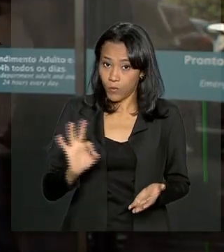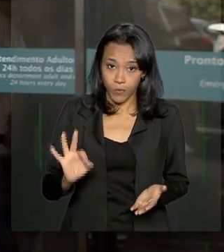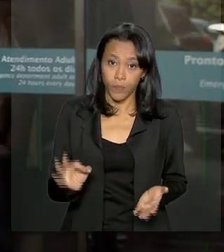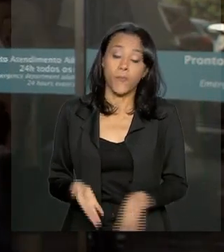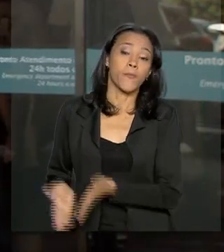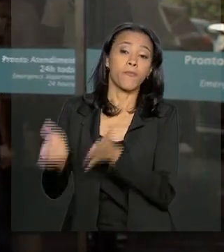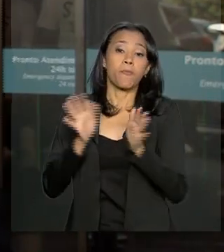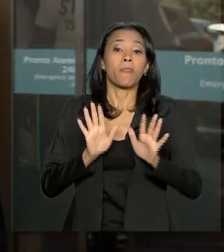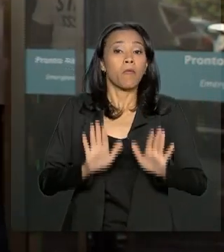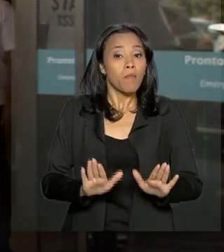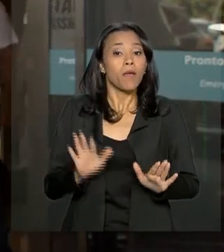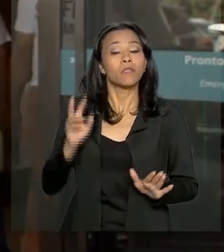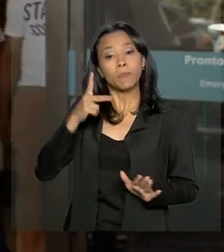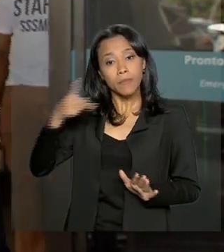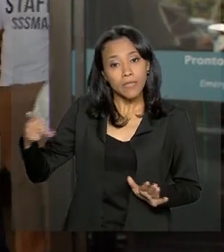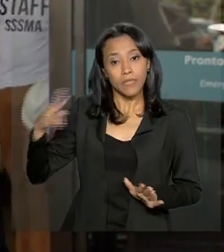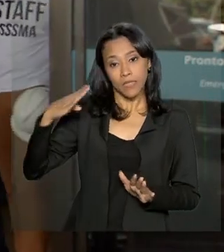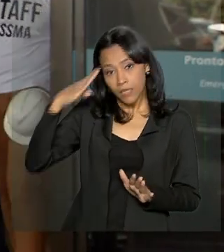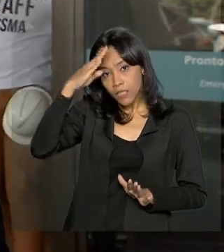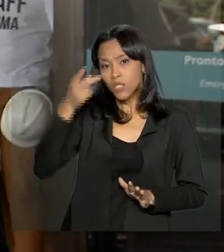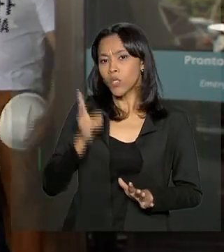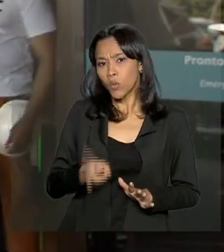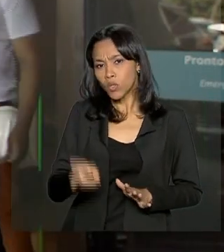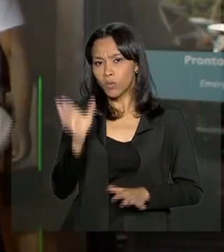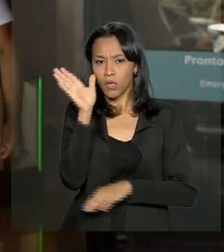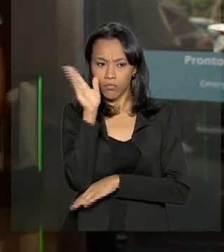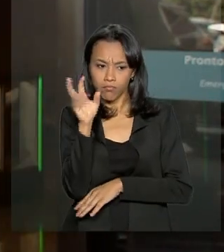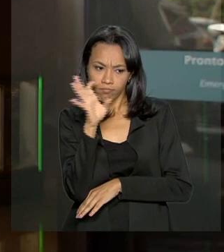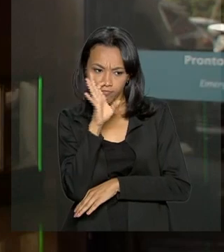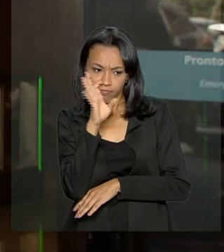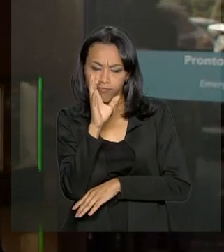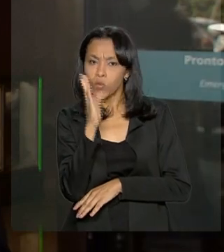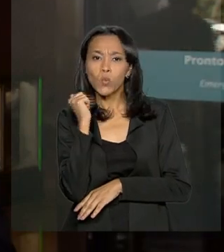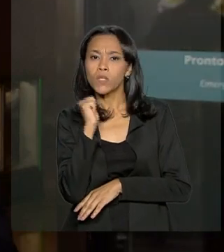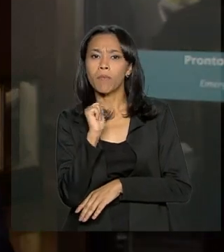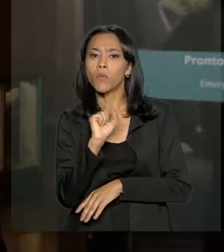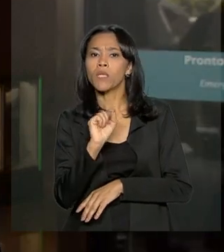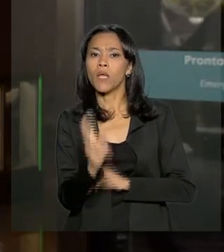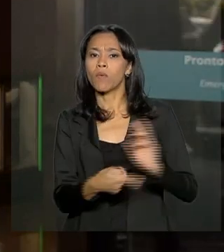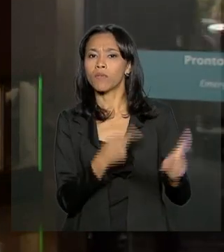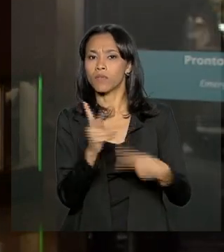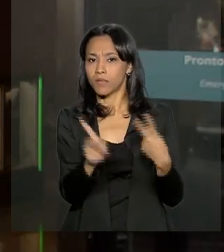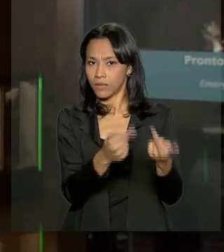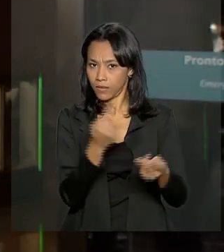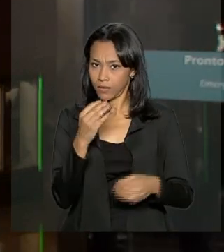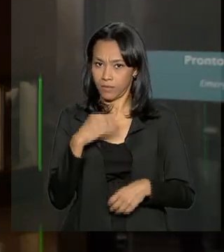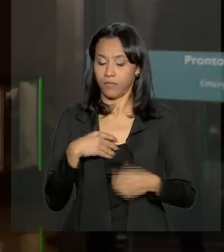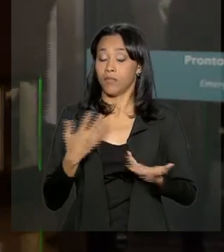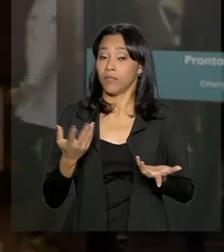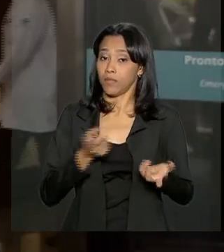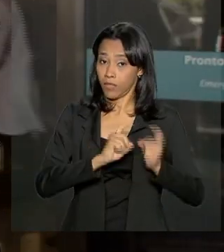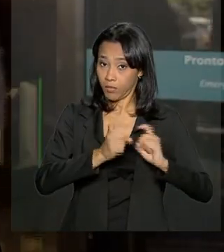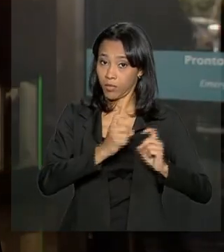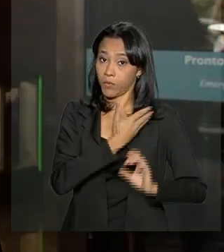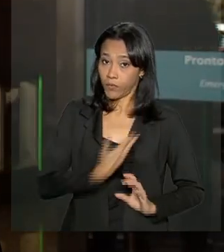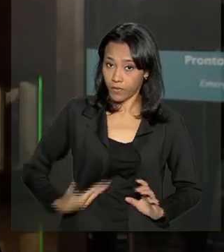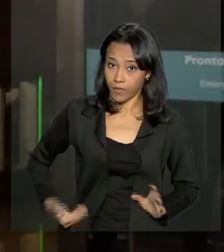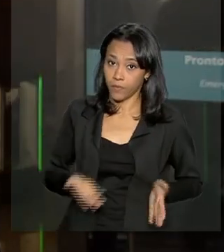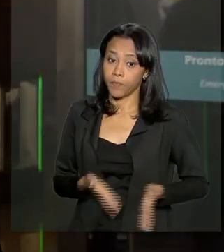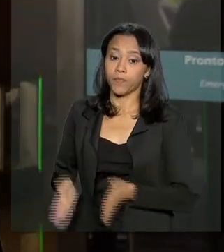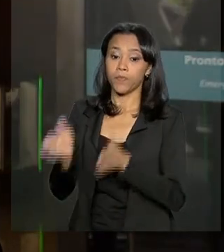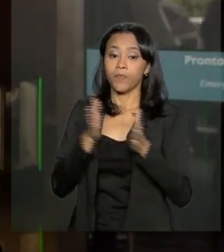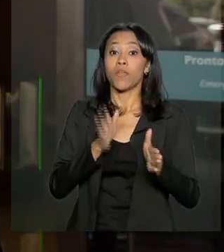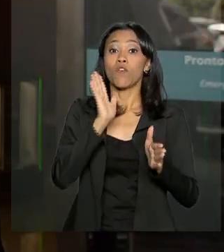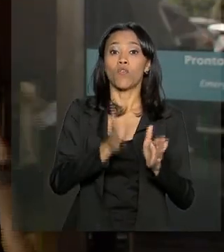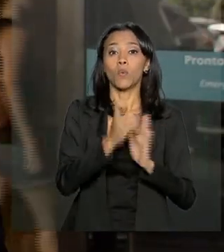continua acompanhando todos os atos administrativos do governo. Hoje foi publicado no Diário Oficial o indulto, um